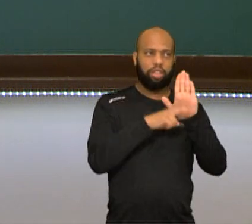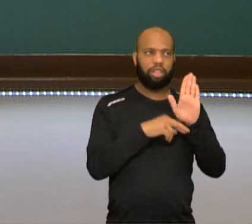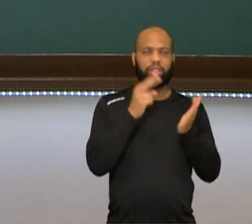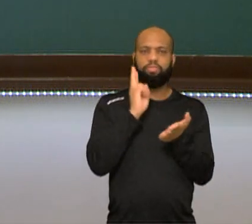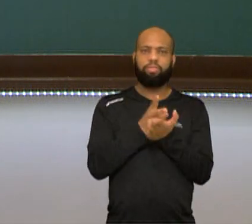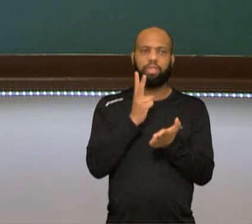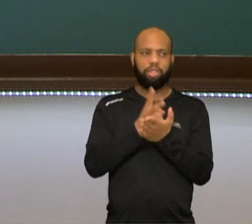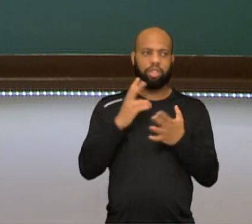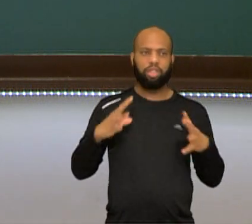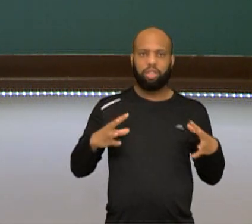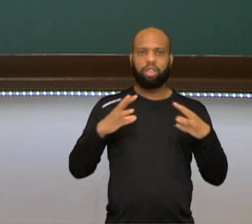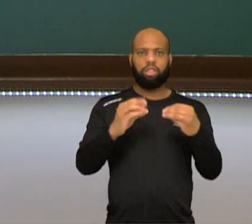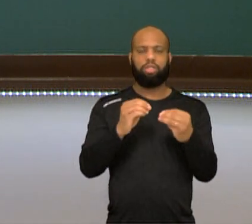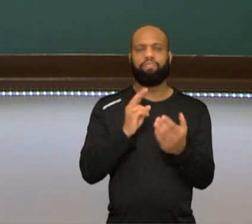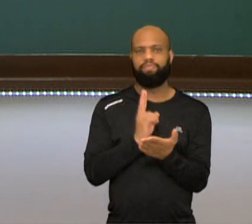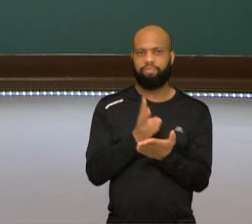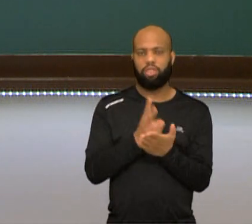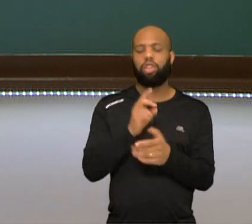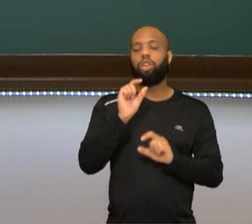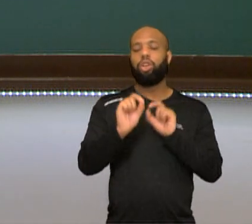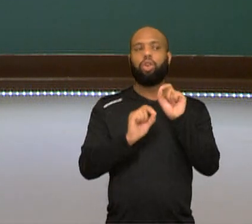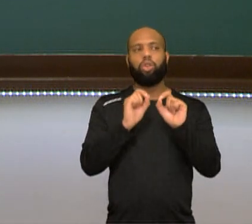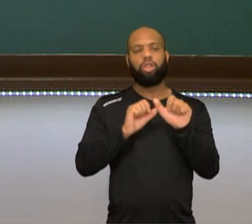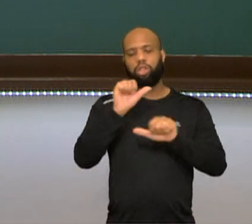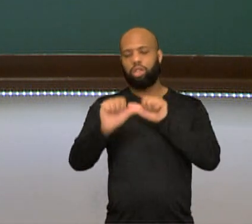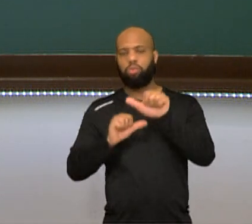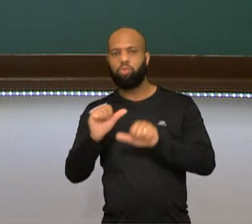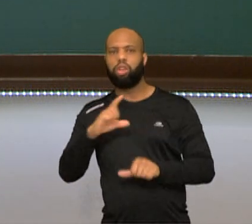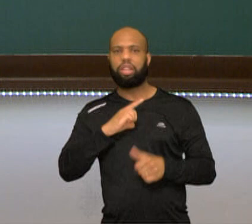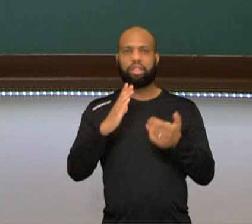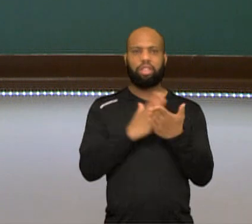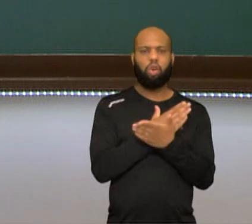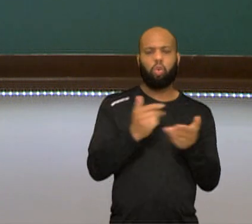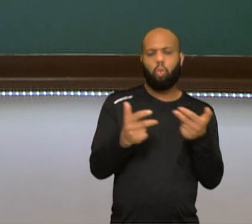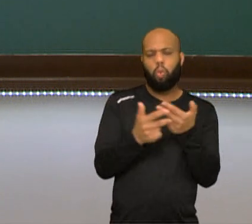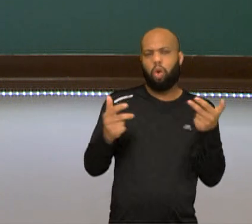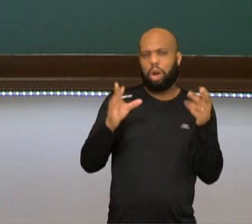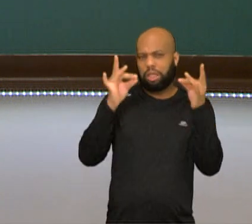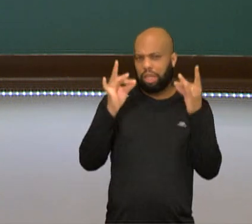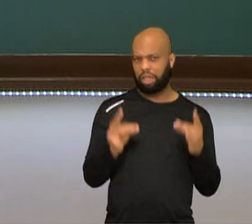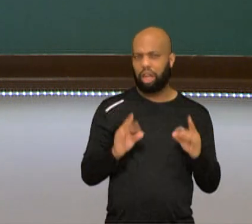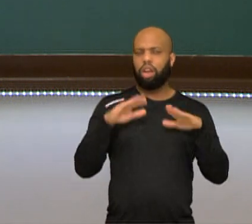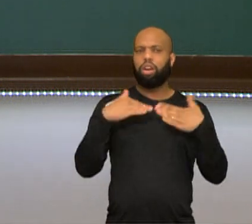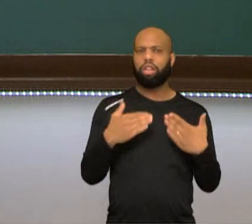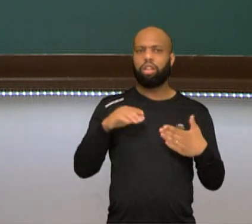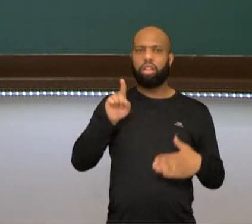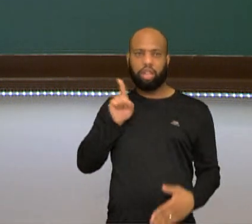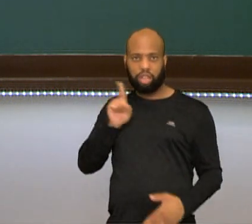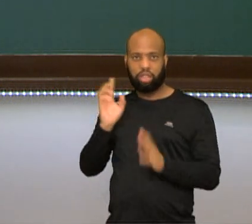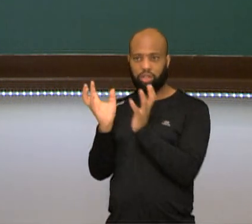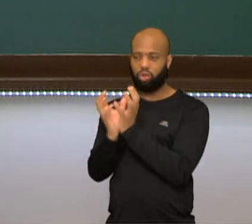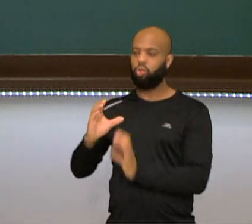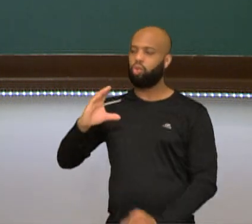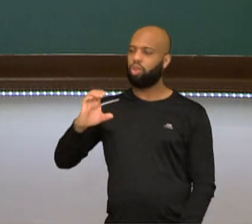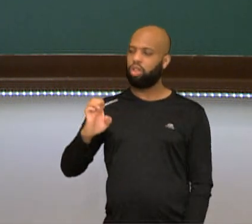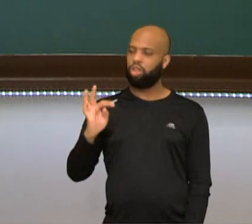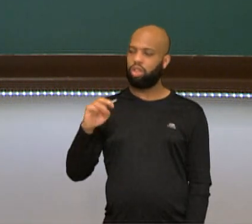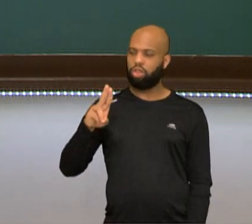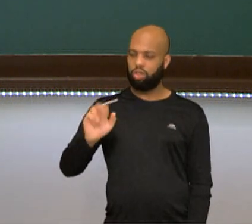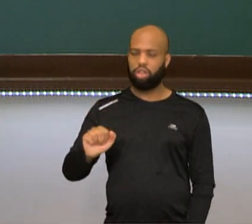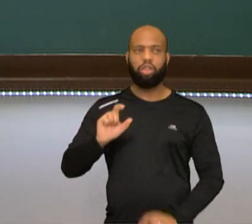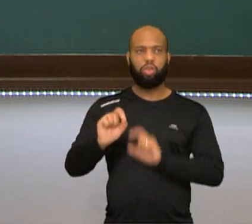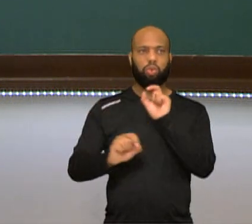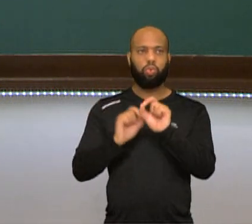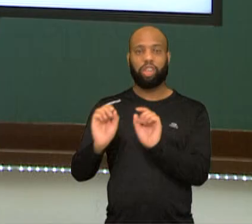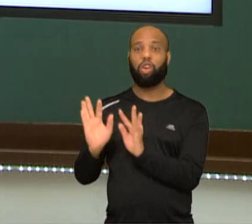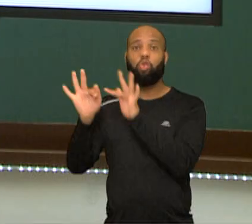mesma para todas. O que vai mudar é um detalhe ou outro. No caso das cetonas, o que vai mudar é o